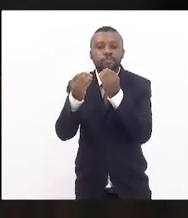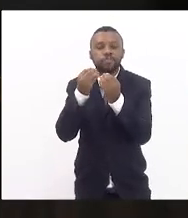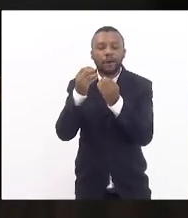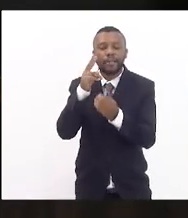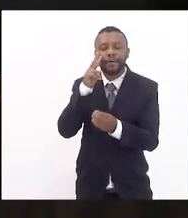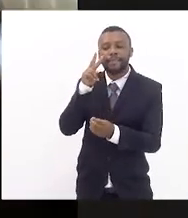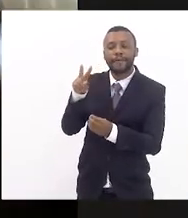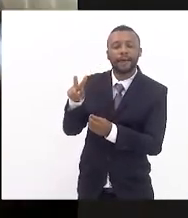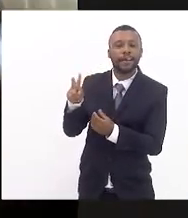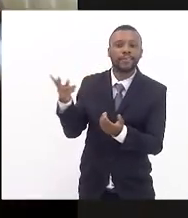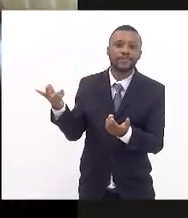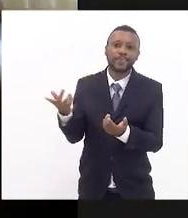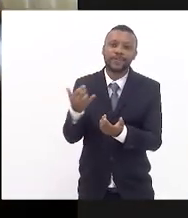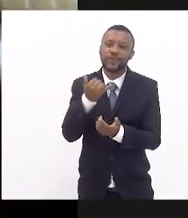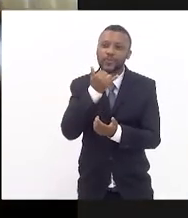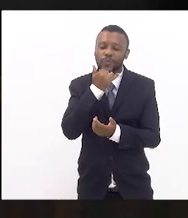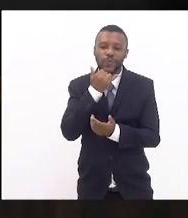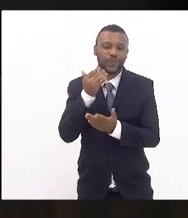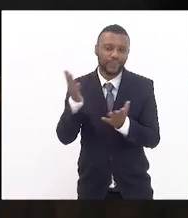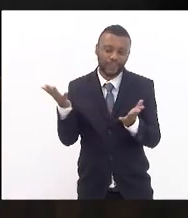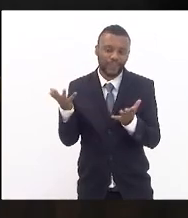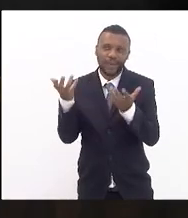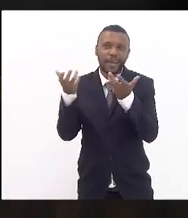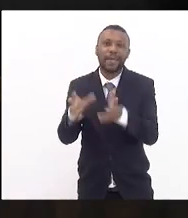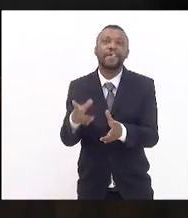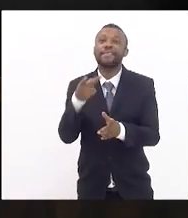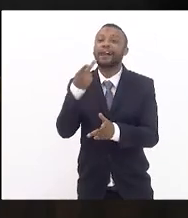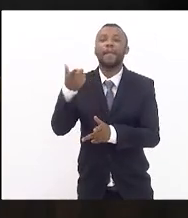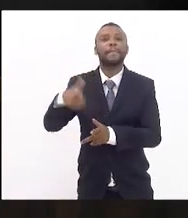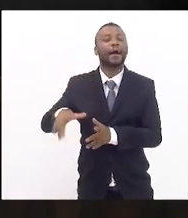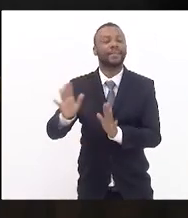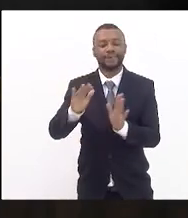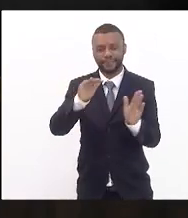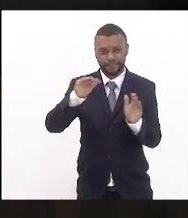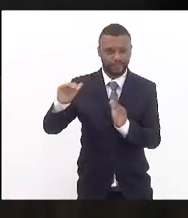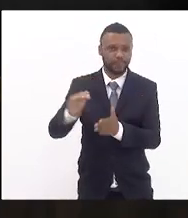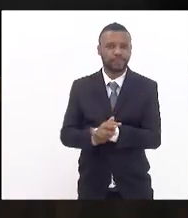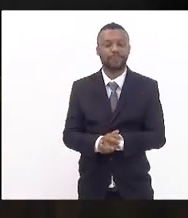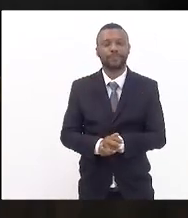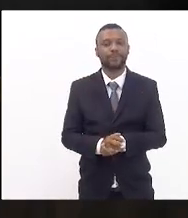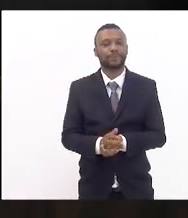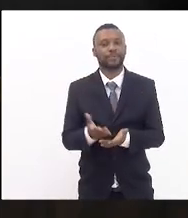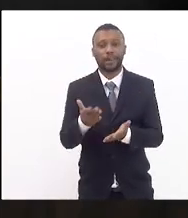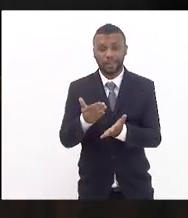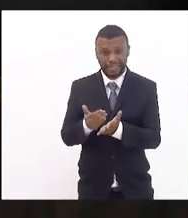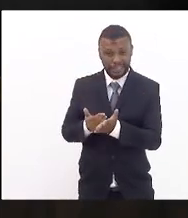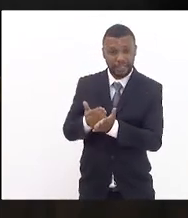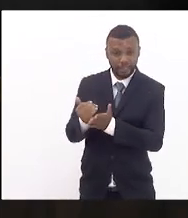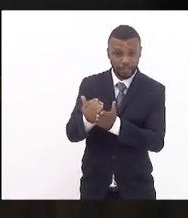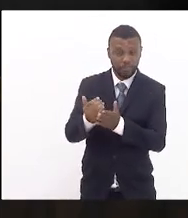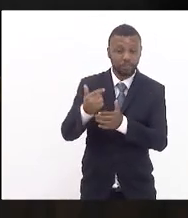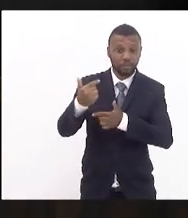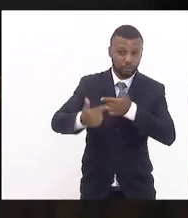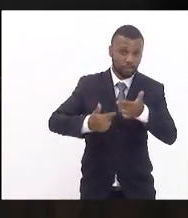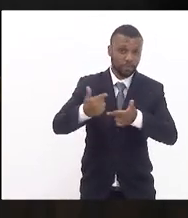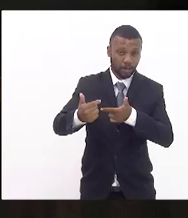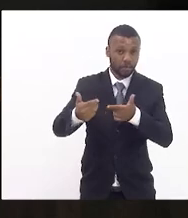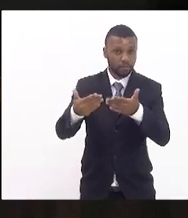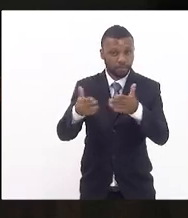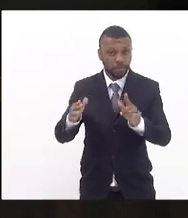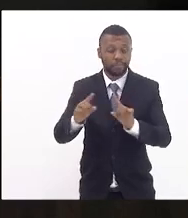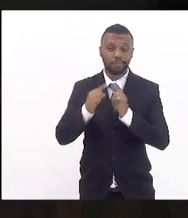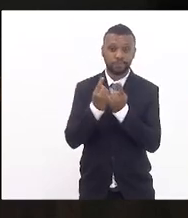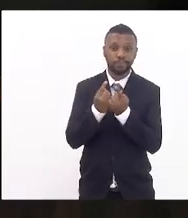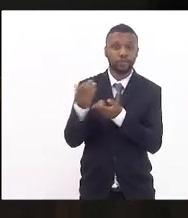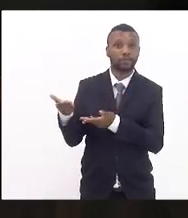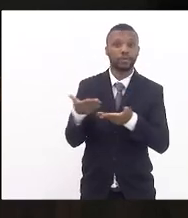daqui, achei que a senhora não queria falar mais. Havendo número legal sobre a proteção de Deus, iniciamos os nossos trabalhos. Está aberta a sessão. A presidência convida